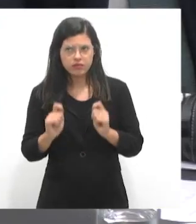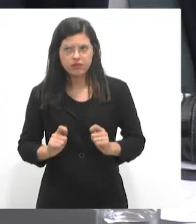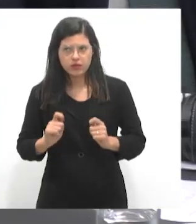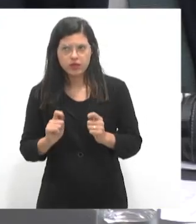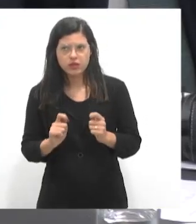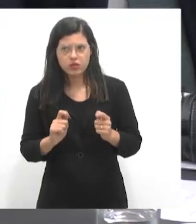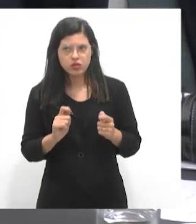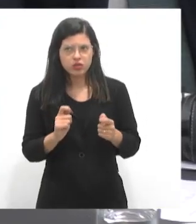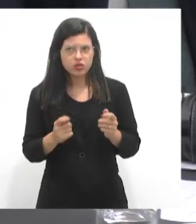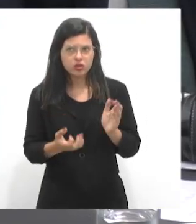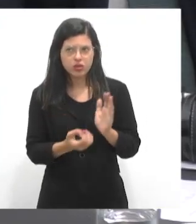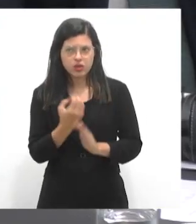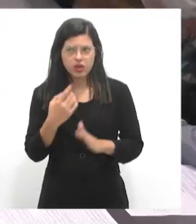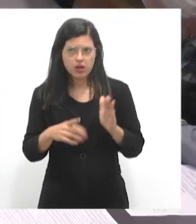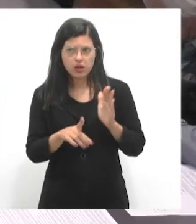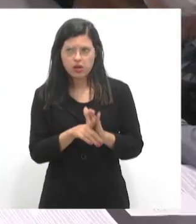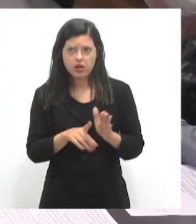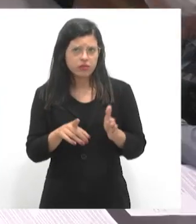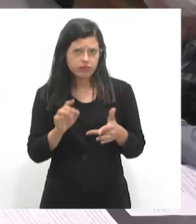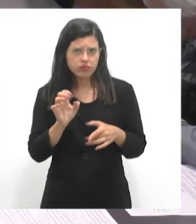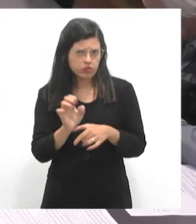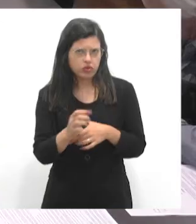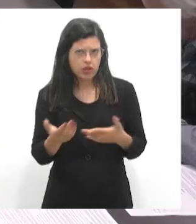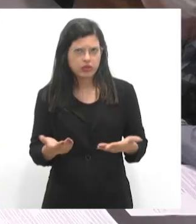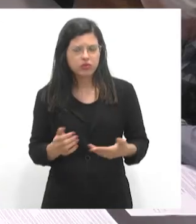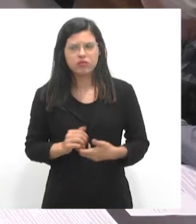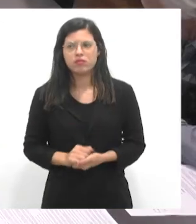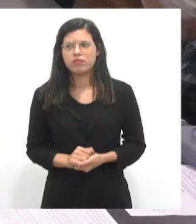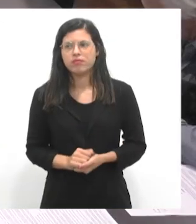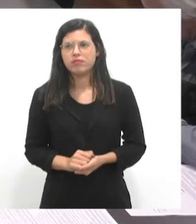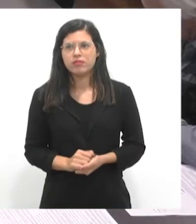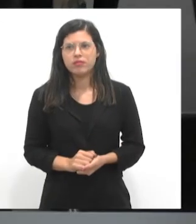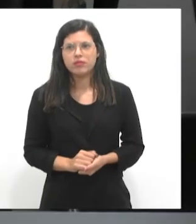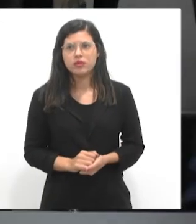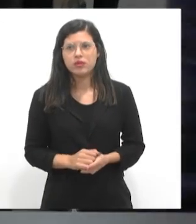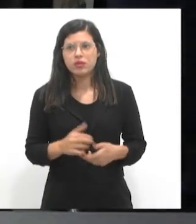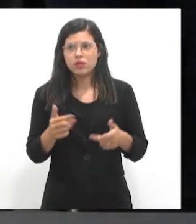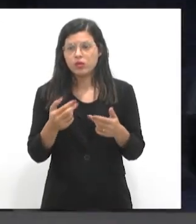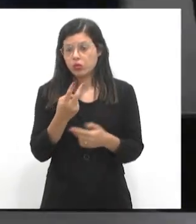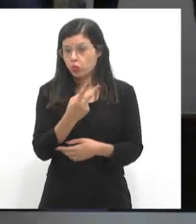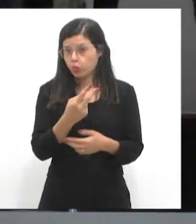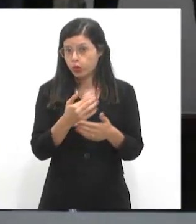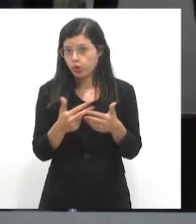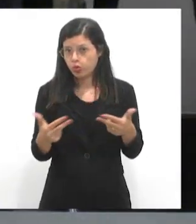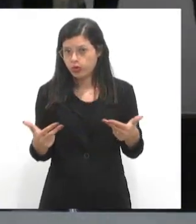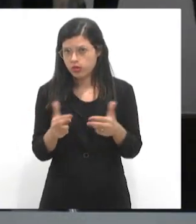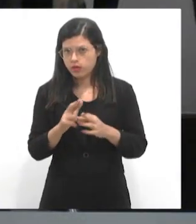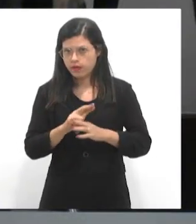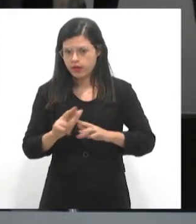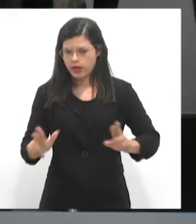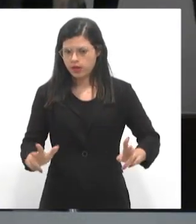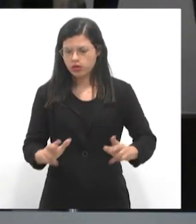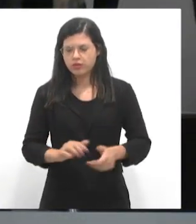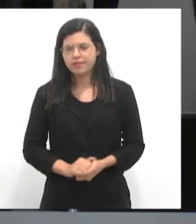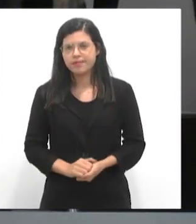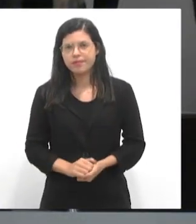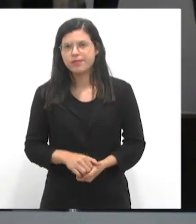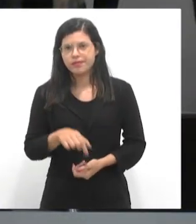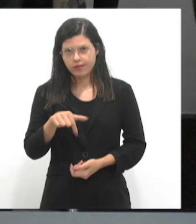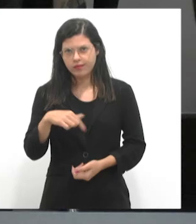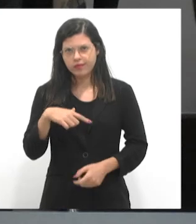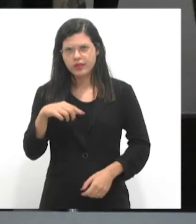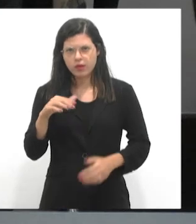que é dado pelo Estado? Bom, são duas questões diferentes. Vossa Excelência tem